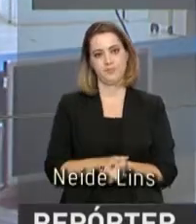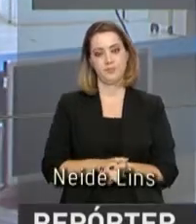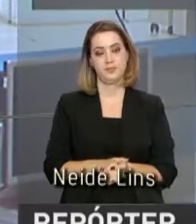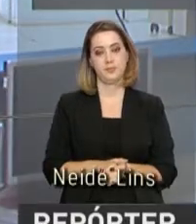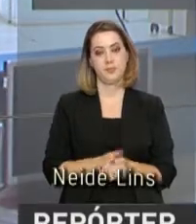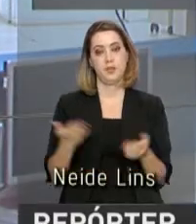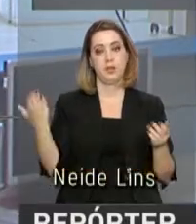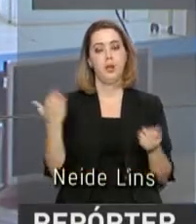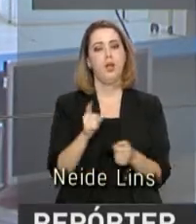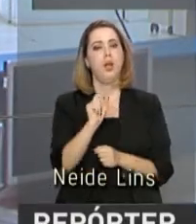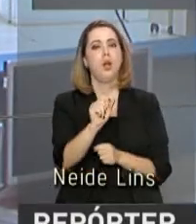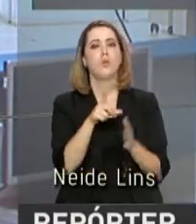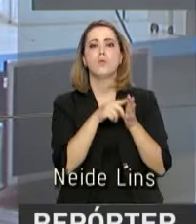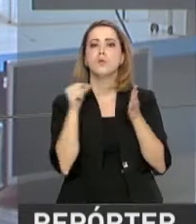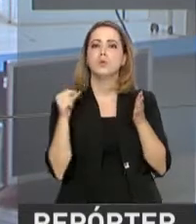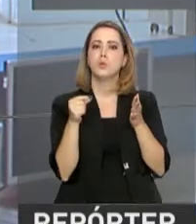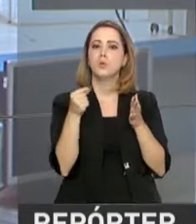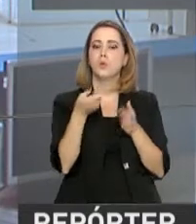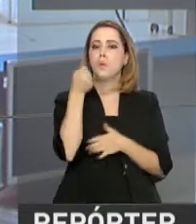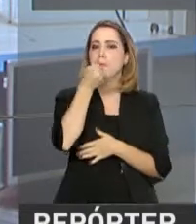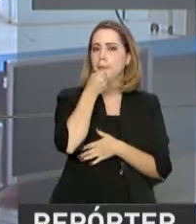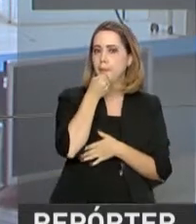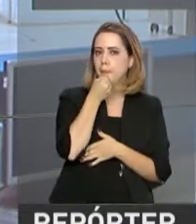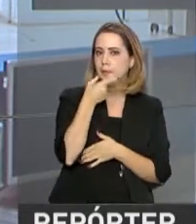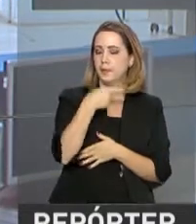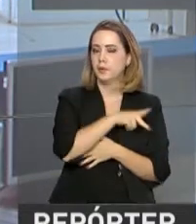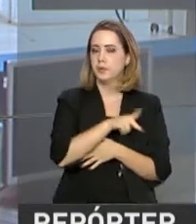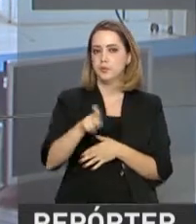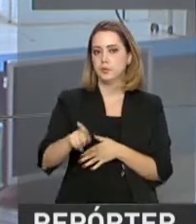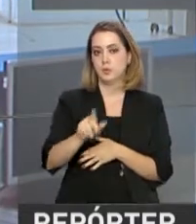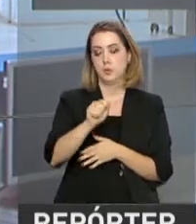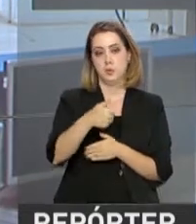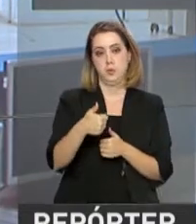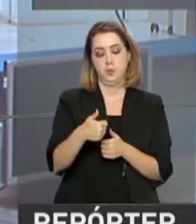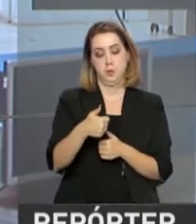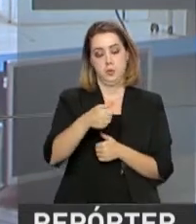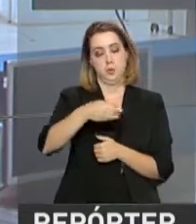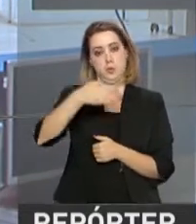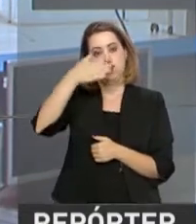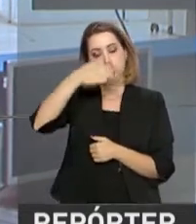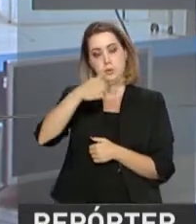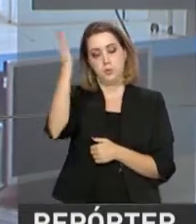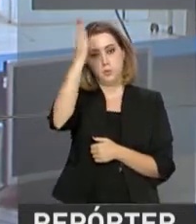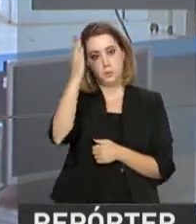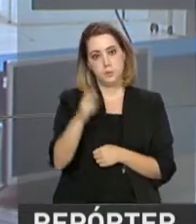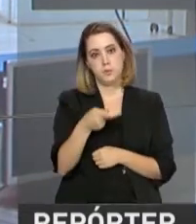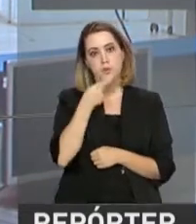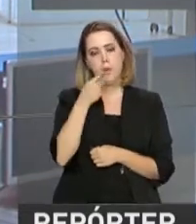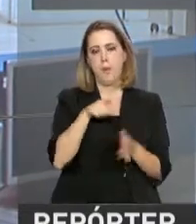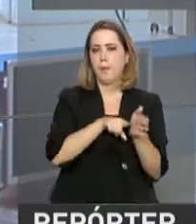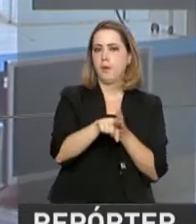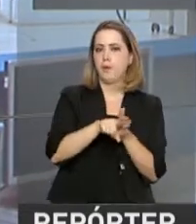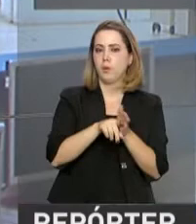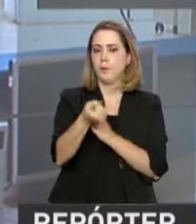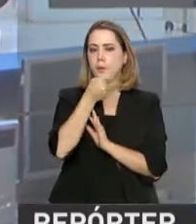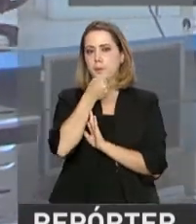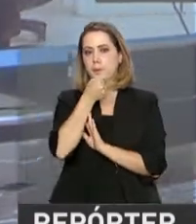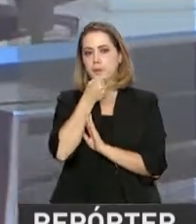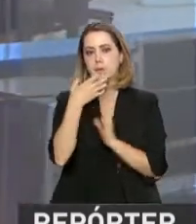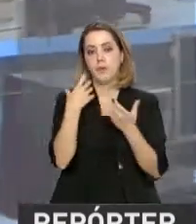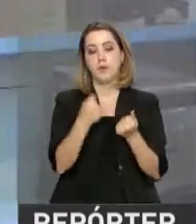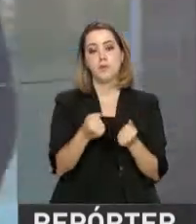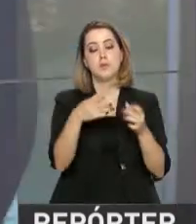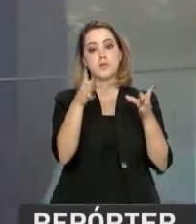agora há pouco no palácio do planalto porta voz da presidência da república alexandre parole respondeu a perguntas dos jornalistas vamos